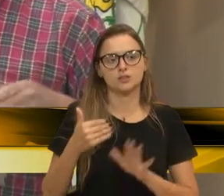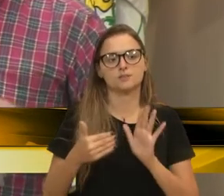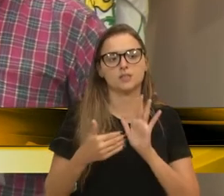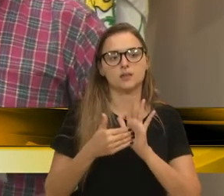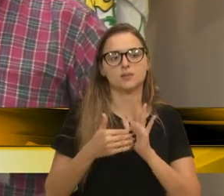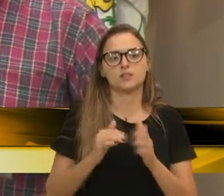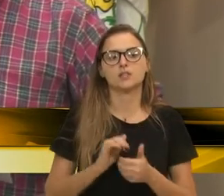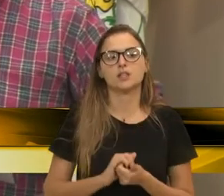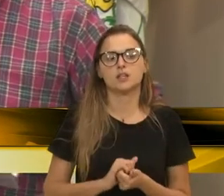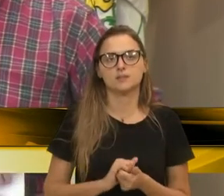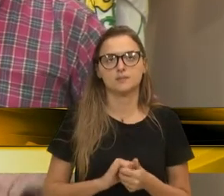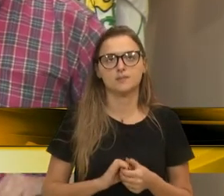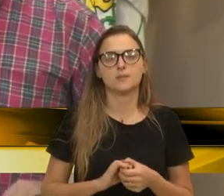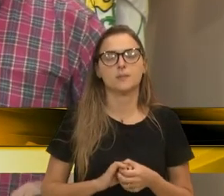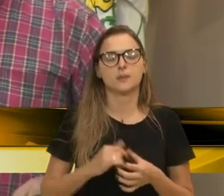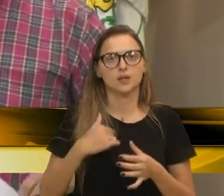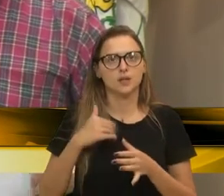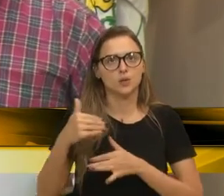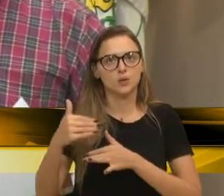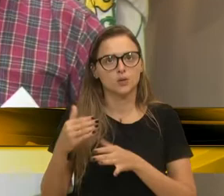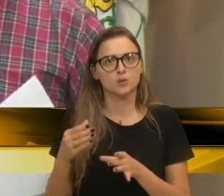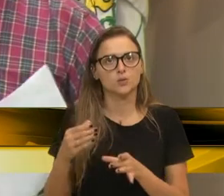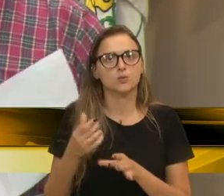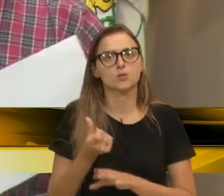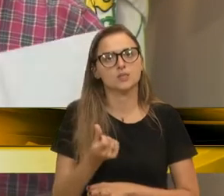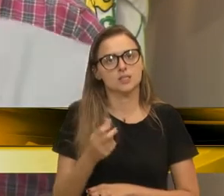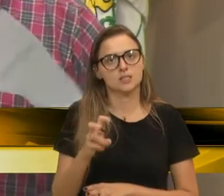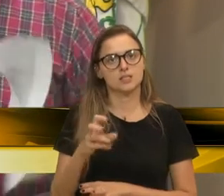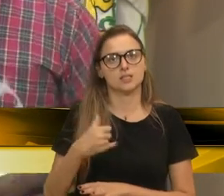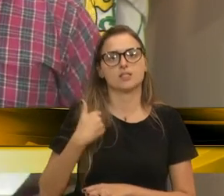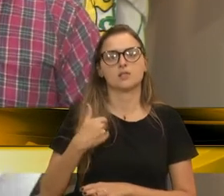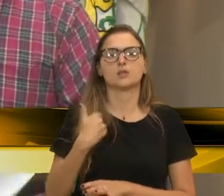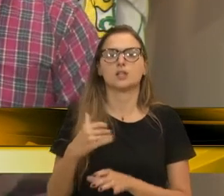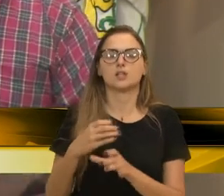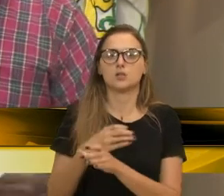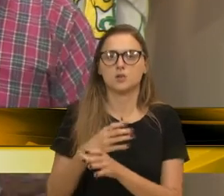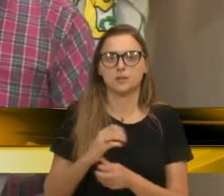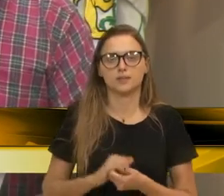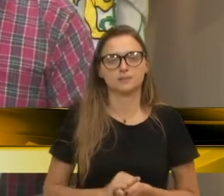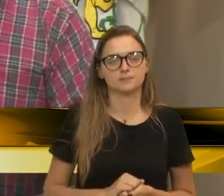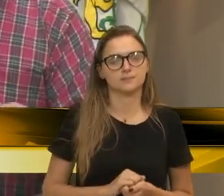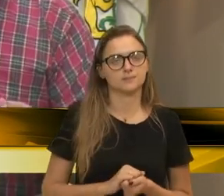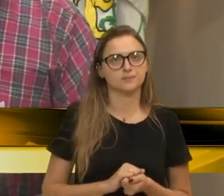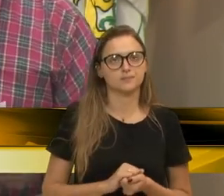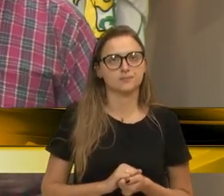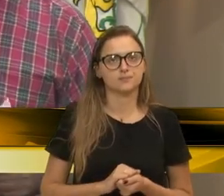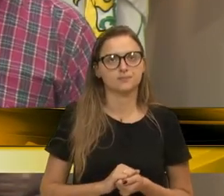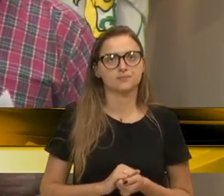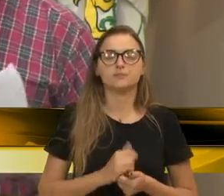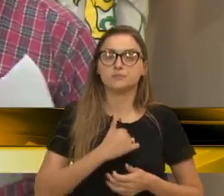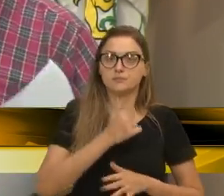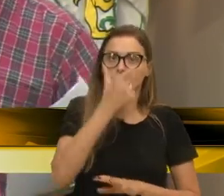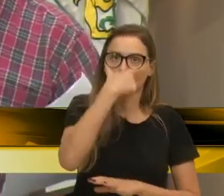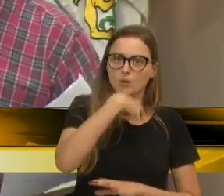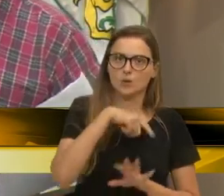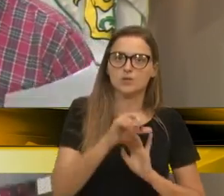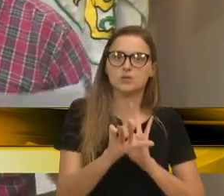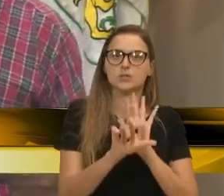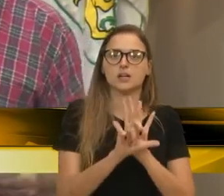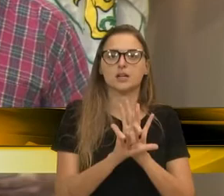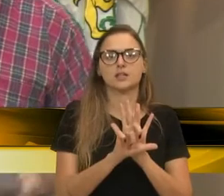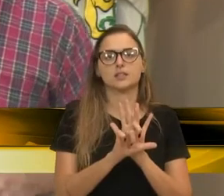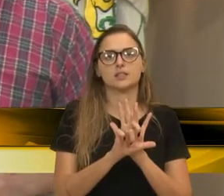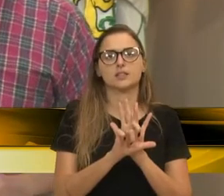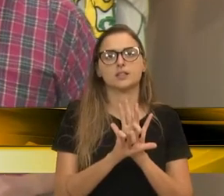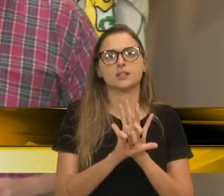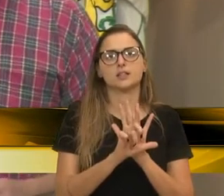até completar, então, os 65 anos. Então, eu acho que essa lei ela é muito oportuna,